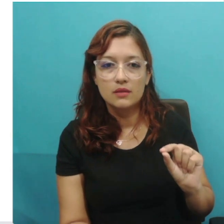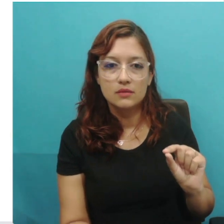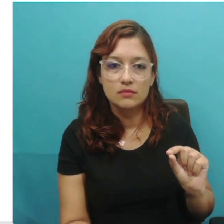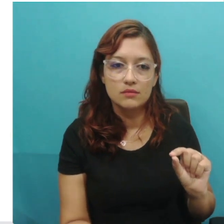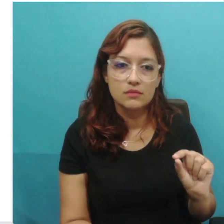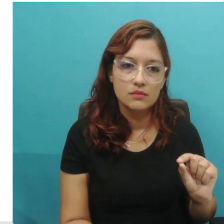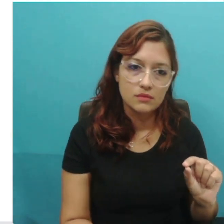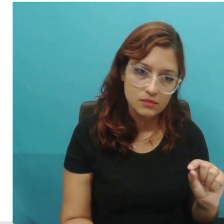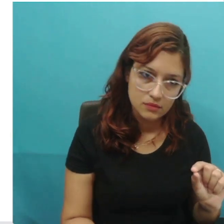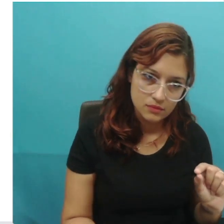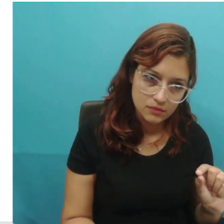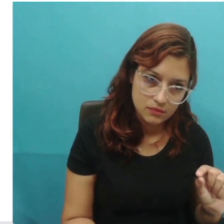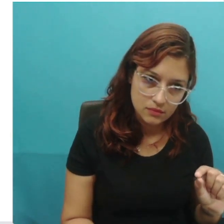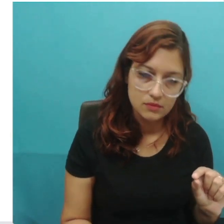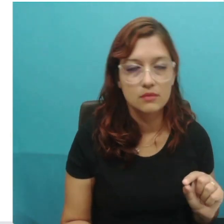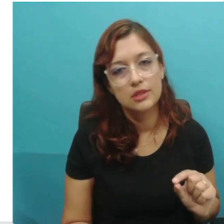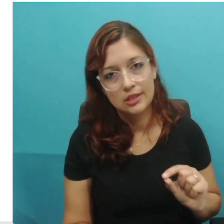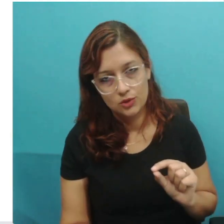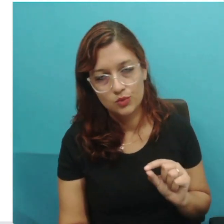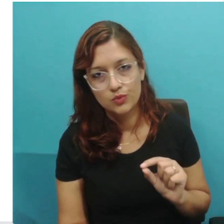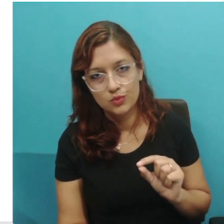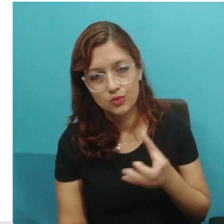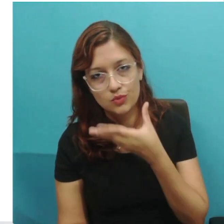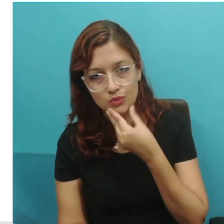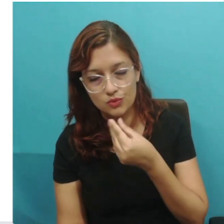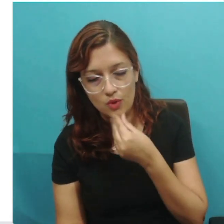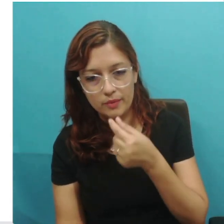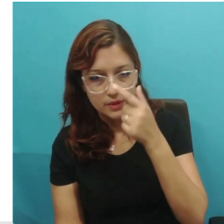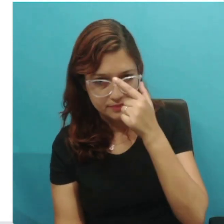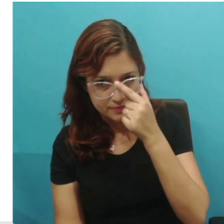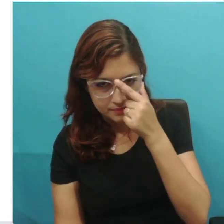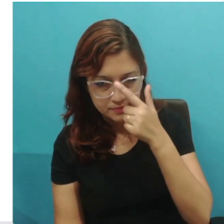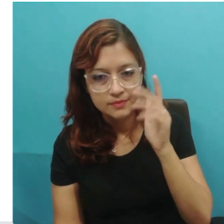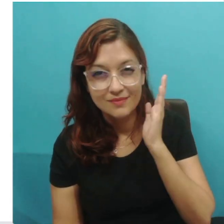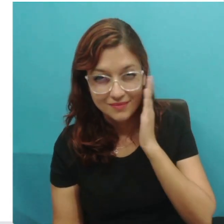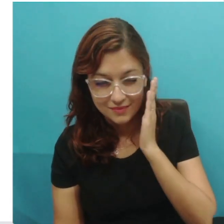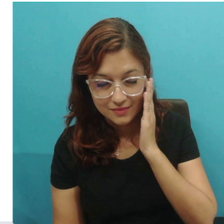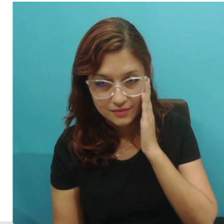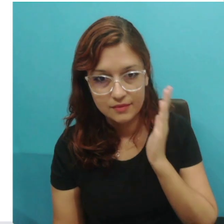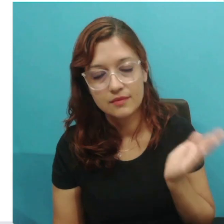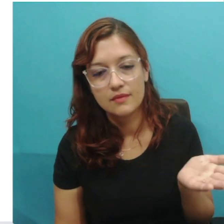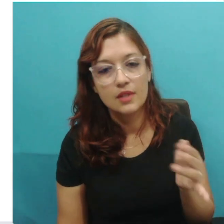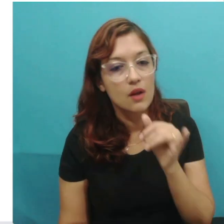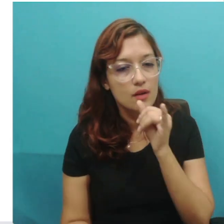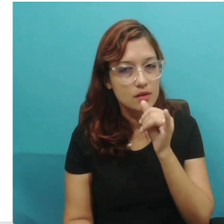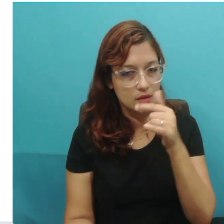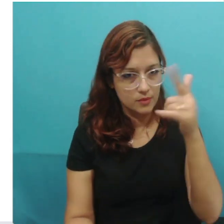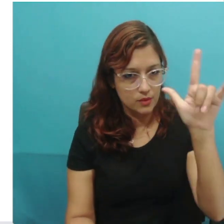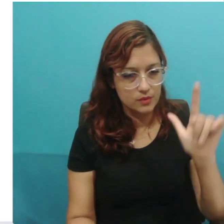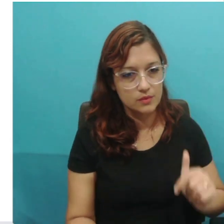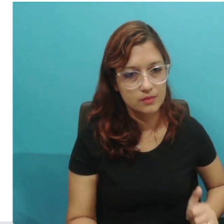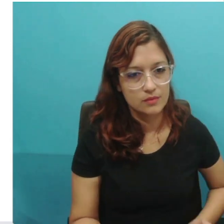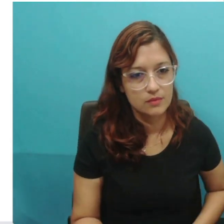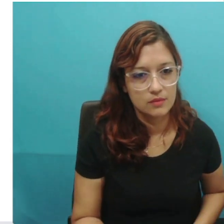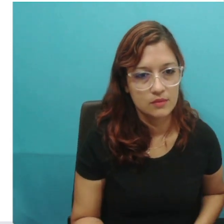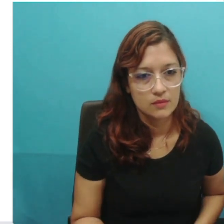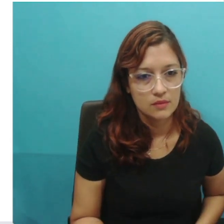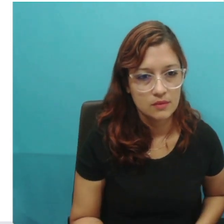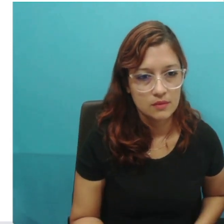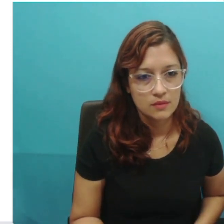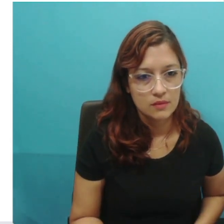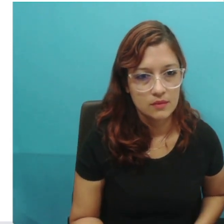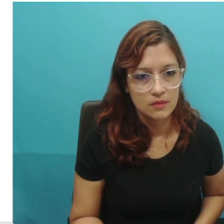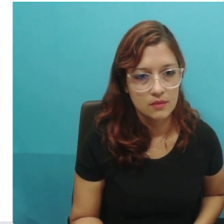eu amo quem? O menino. Entendeu?